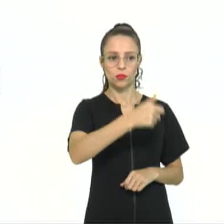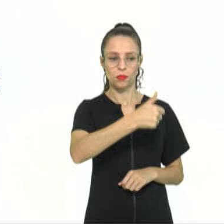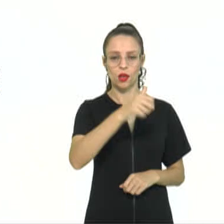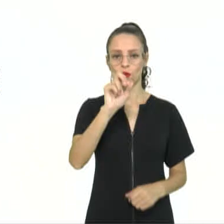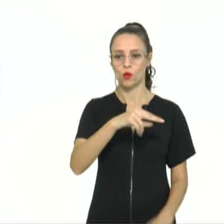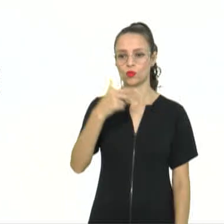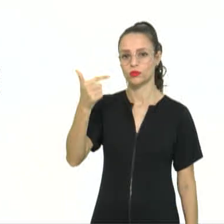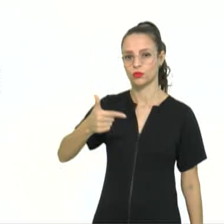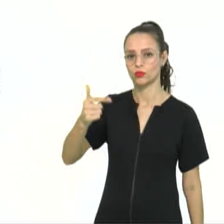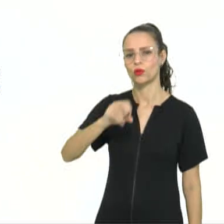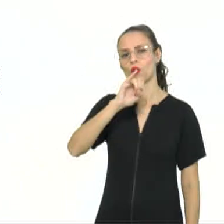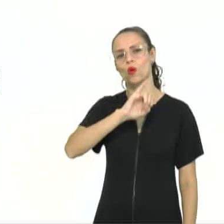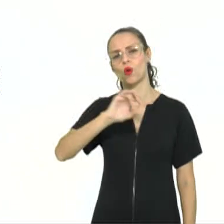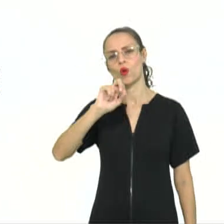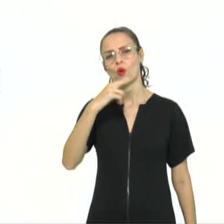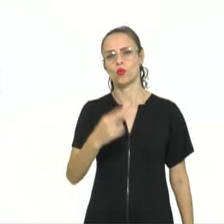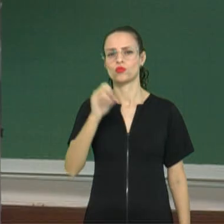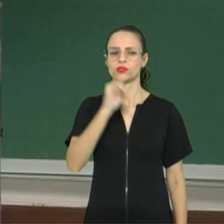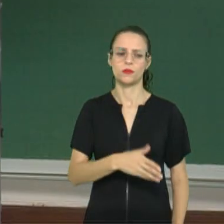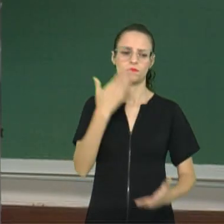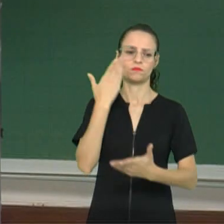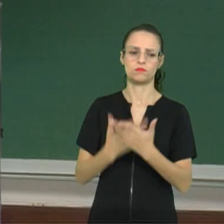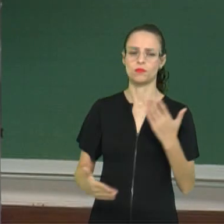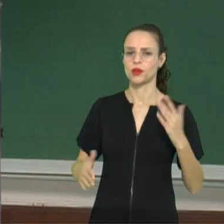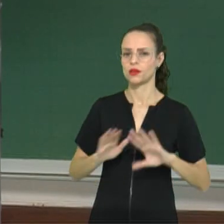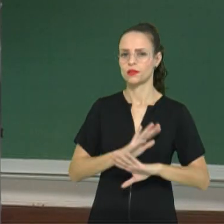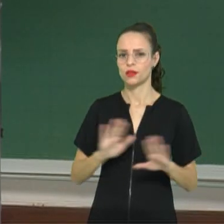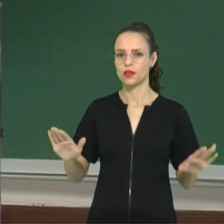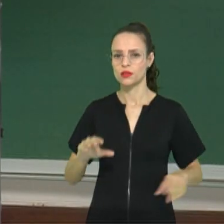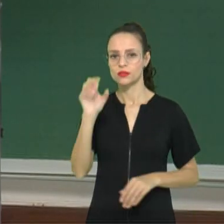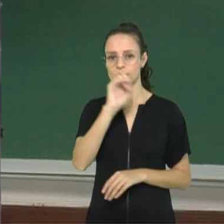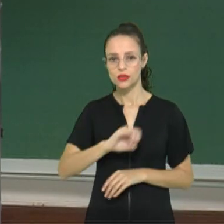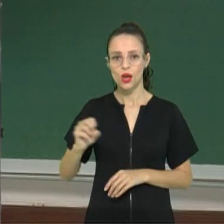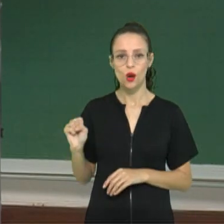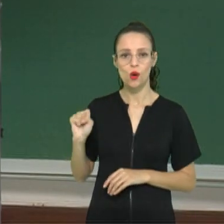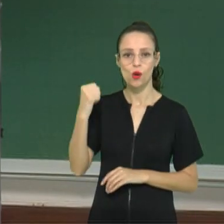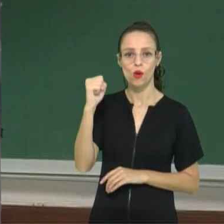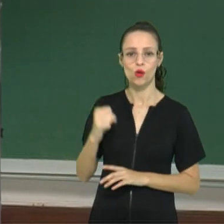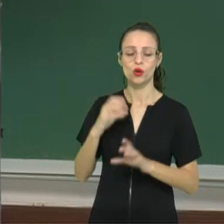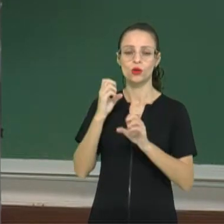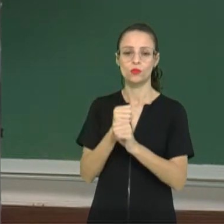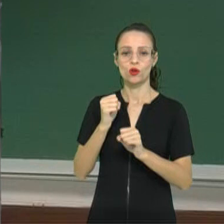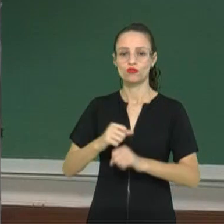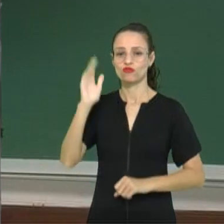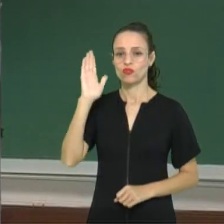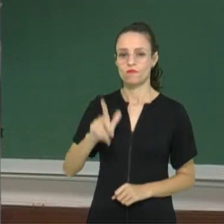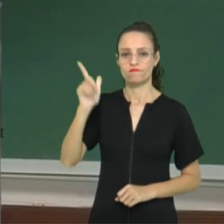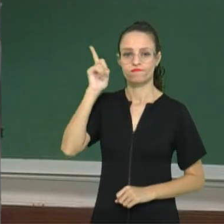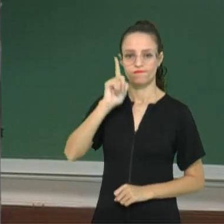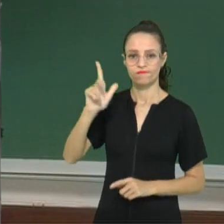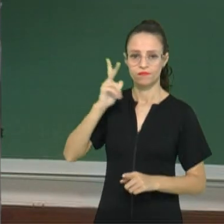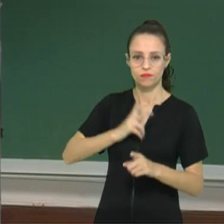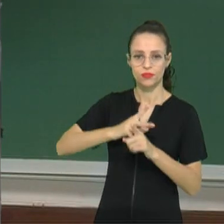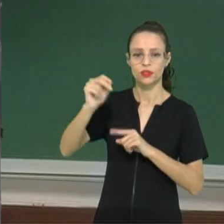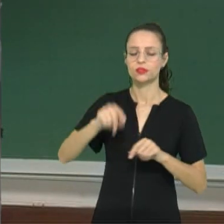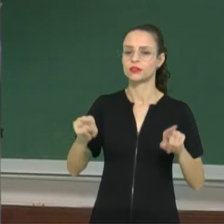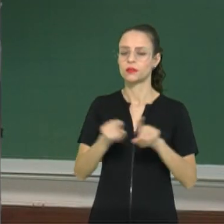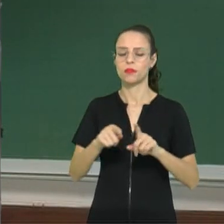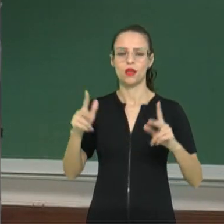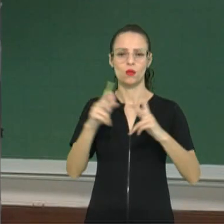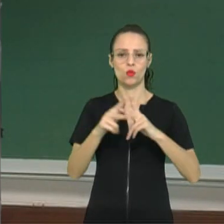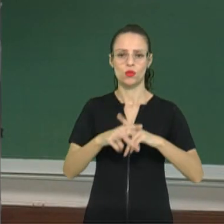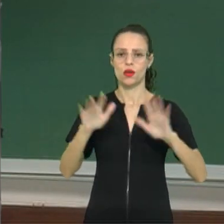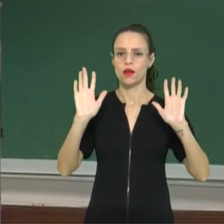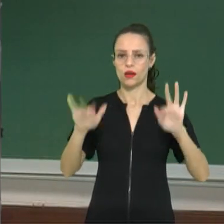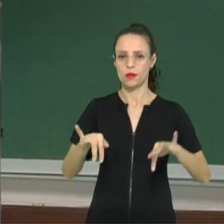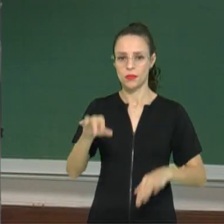for eliminado, né? Então pode ser eliminado, o lutador abrir 8 pontos de vantagem em relação ao outro praticante, também a luta acaba, ou se